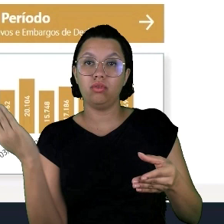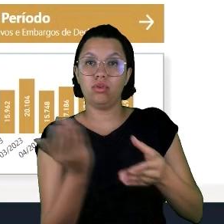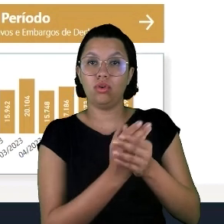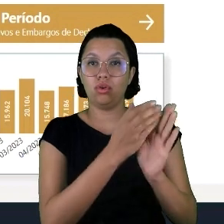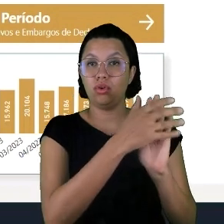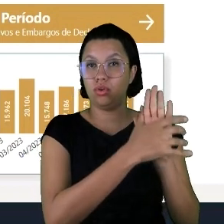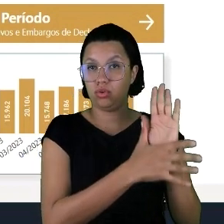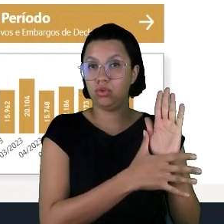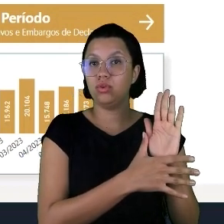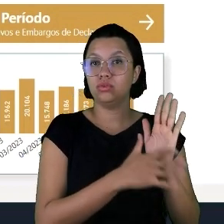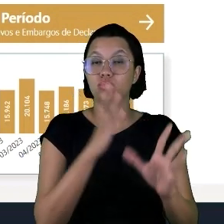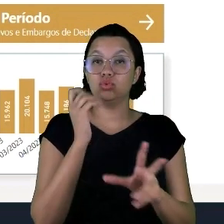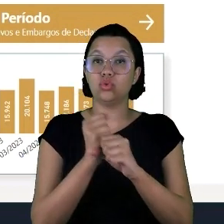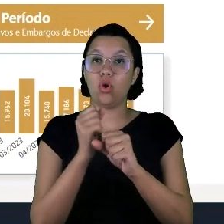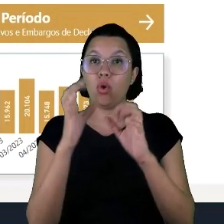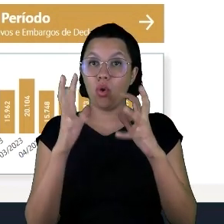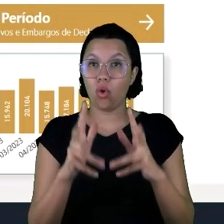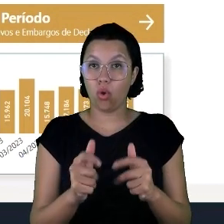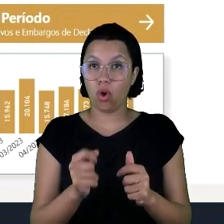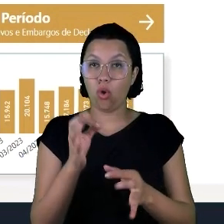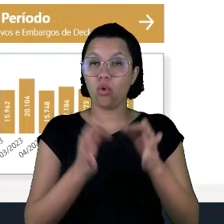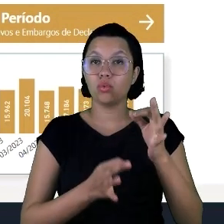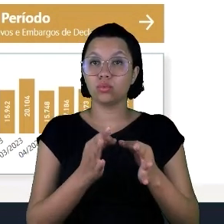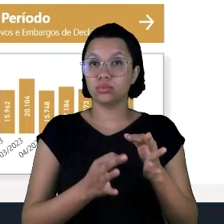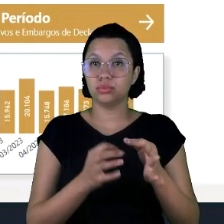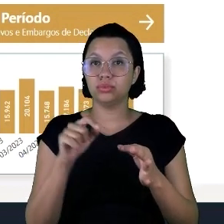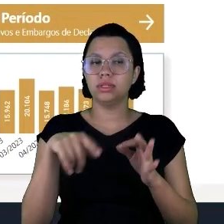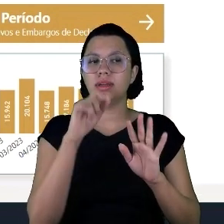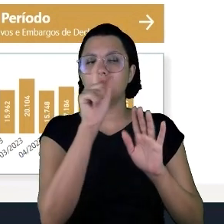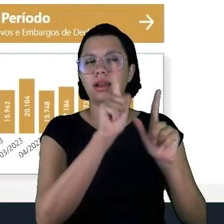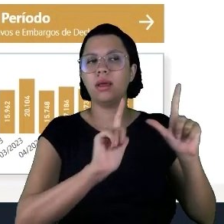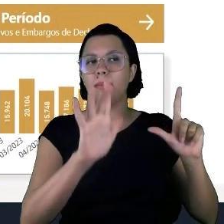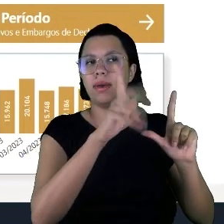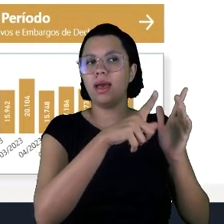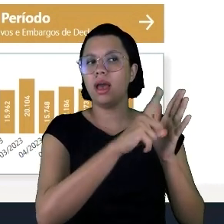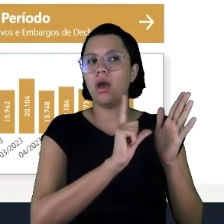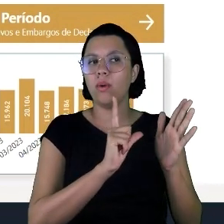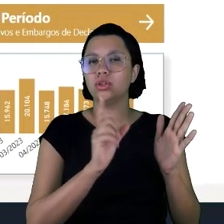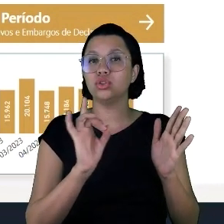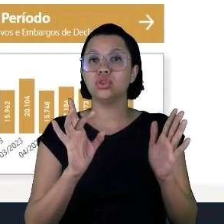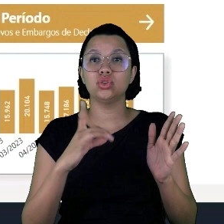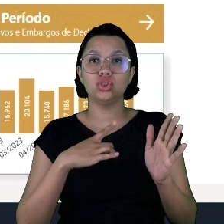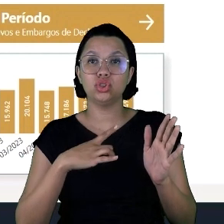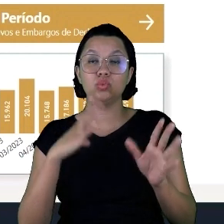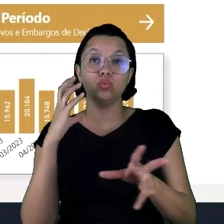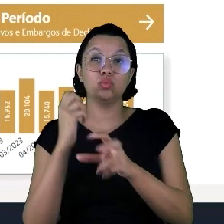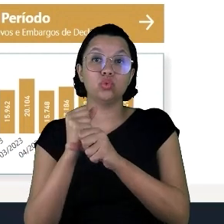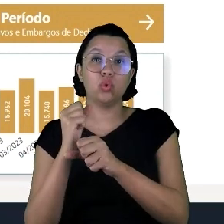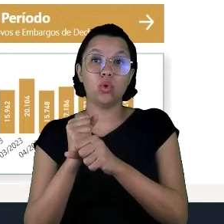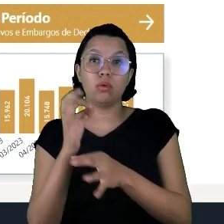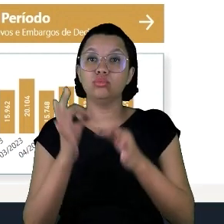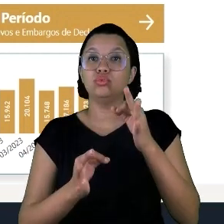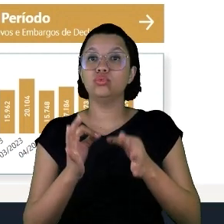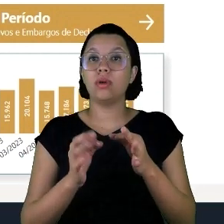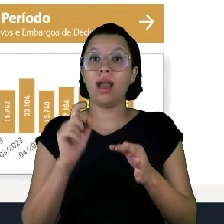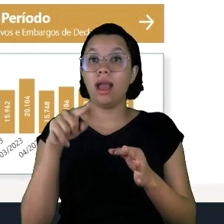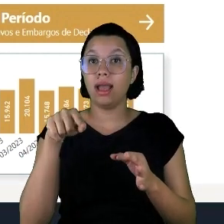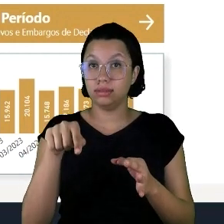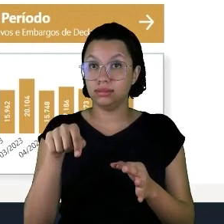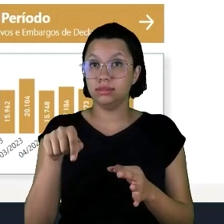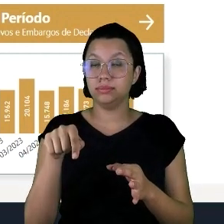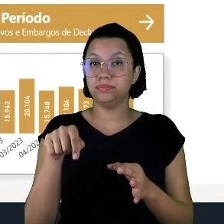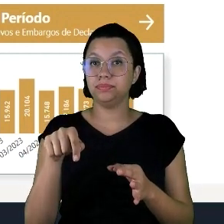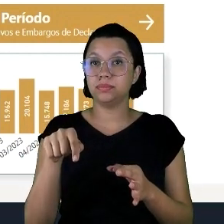embargos, e isso daqui soma o total de julgamentos. Naquele painel anterior, nós só tínhamos o total de julgados, que era